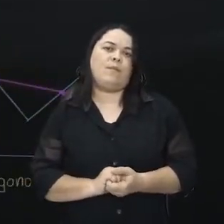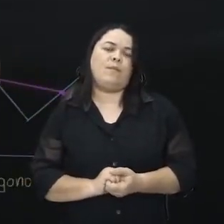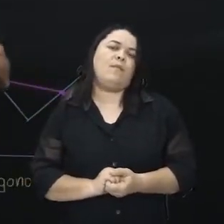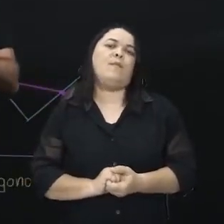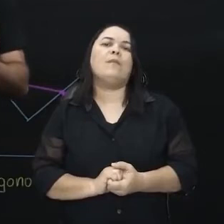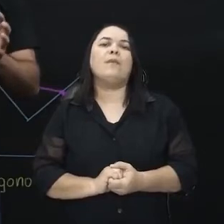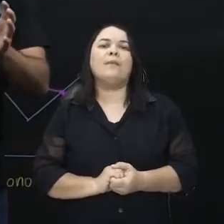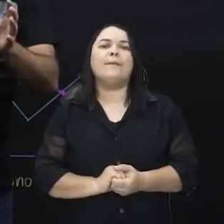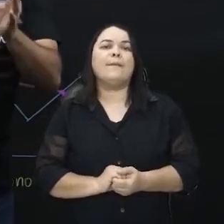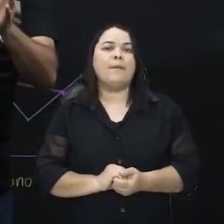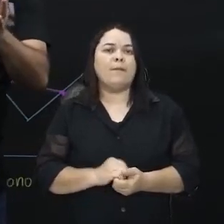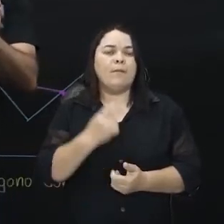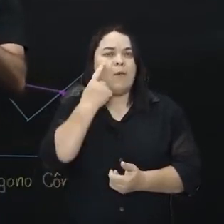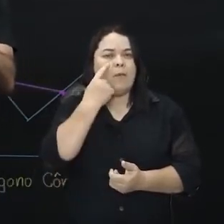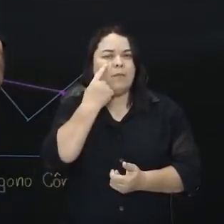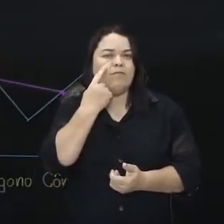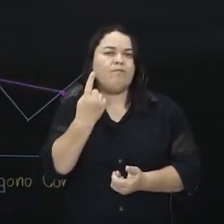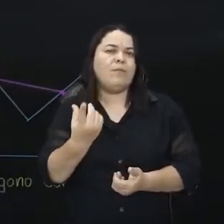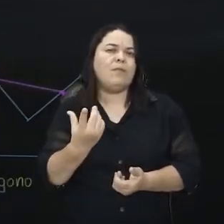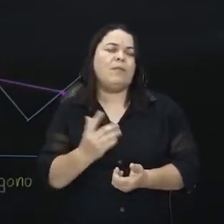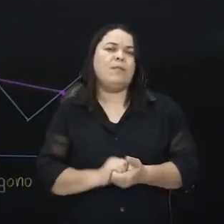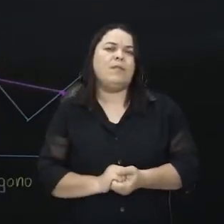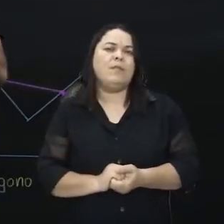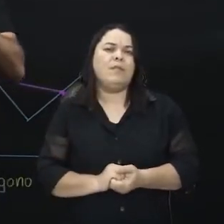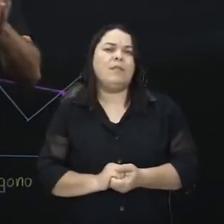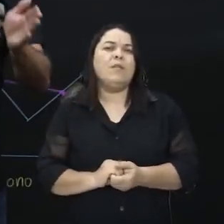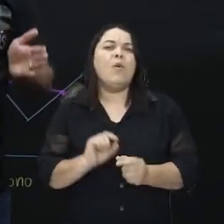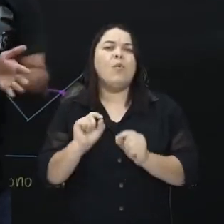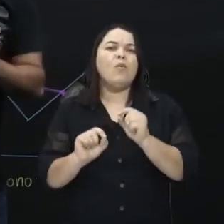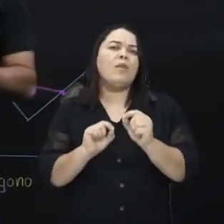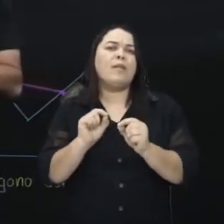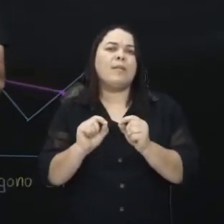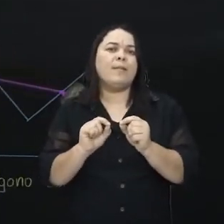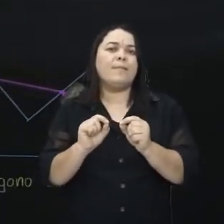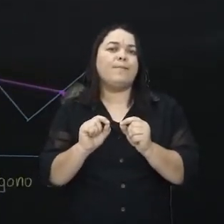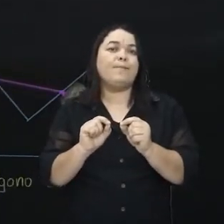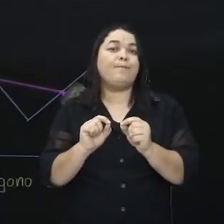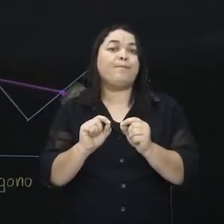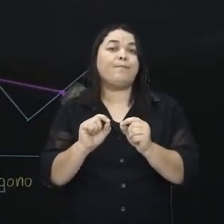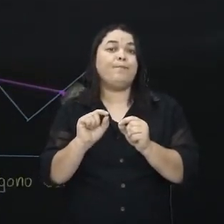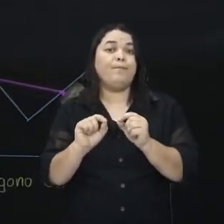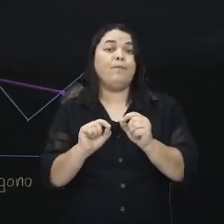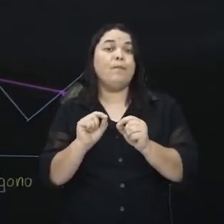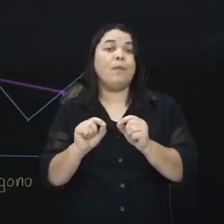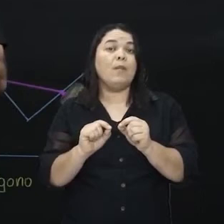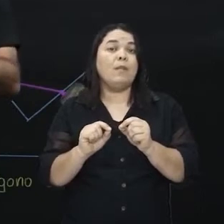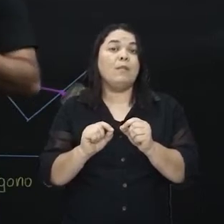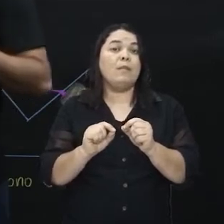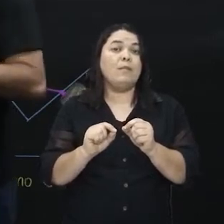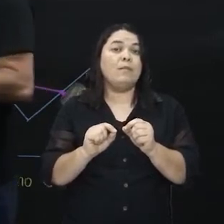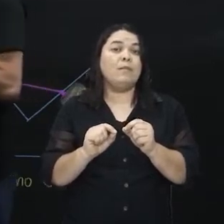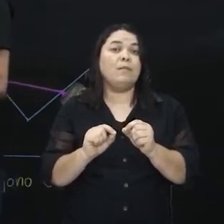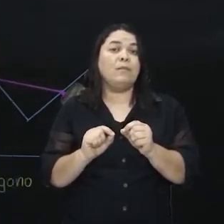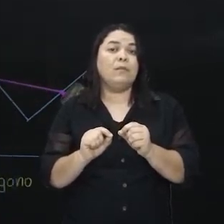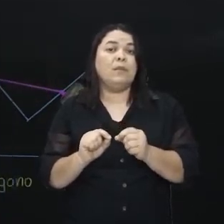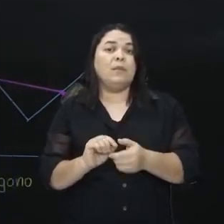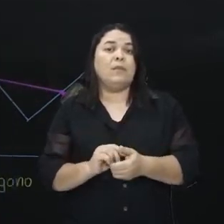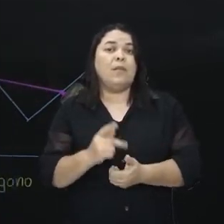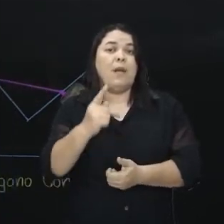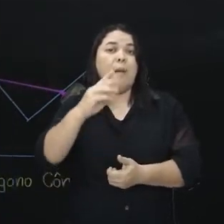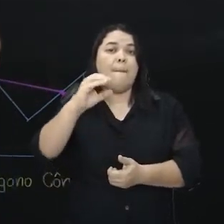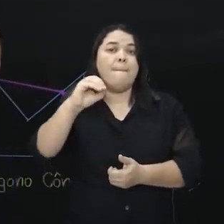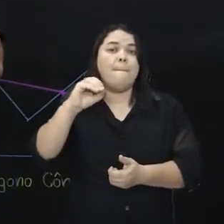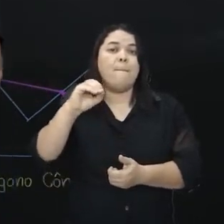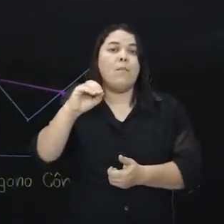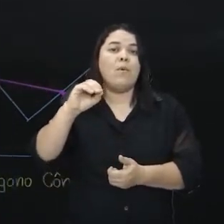também você reparar essa ligação que existe da potência com a geometria. Beleza? Outro detalhe